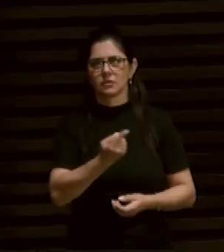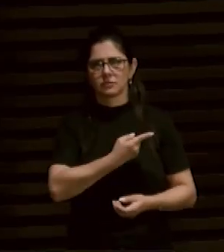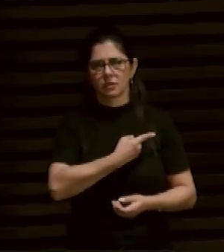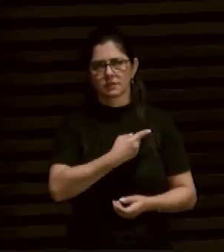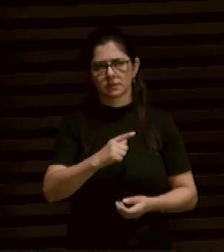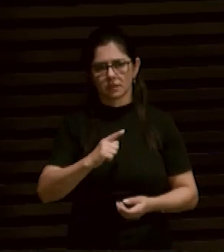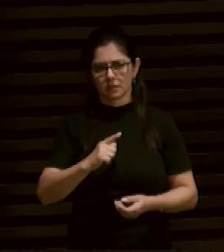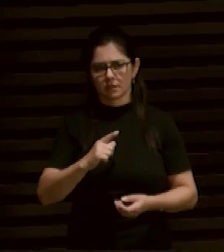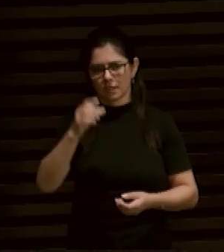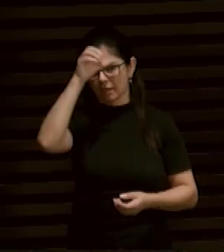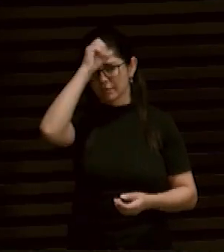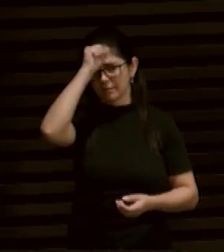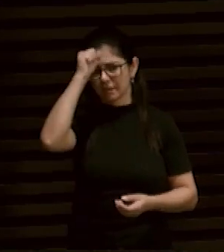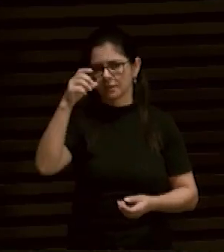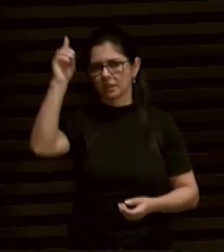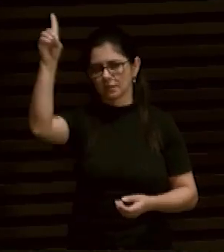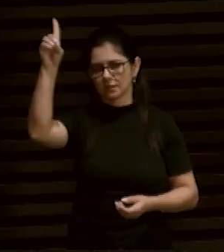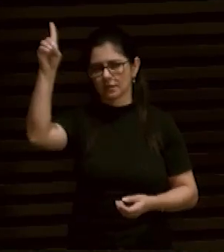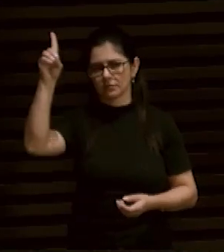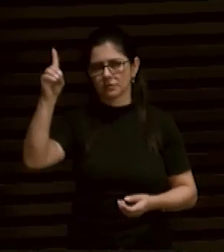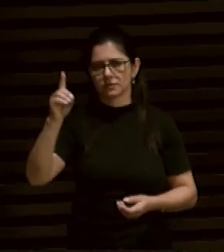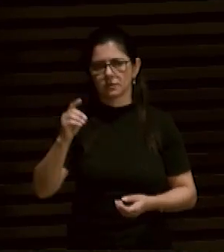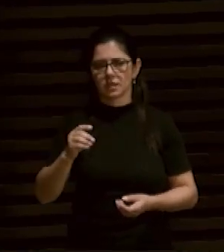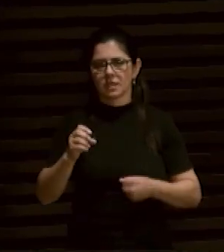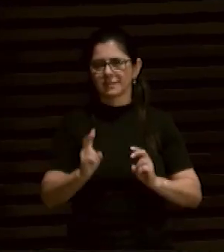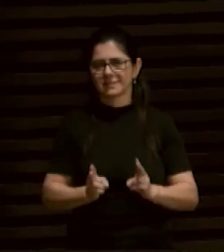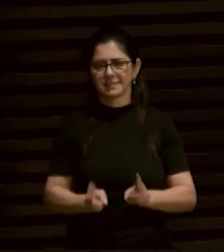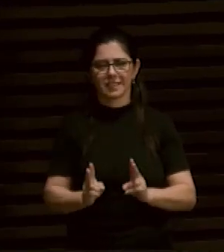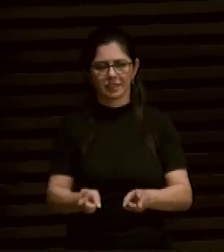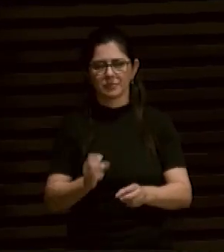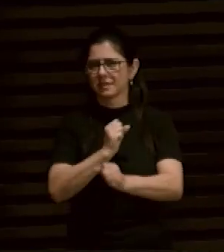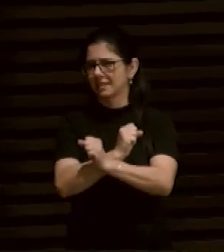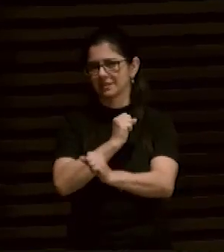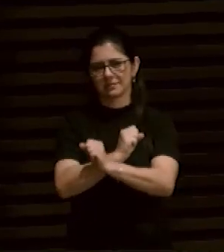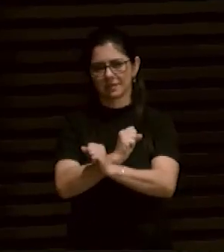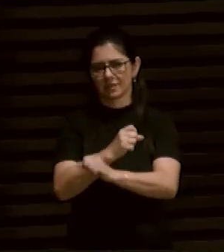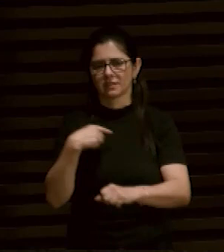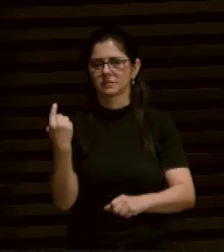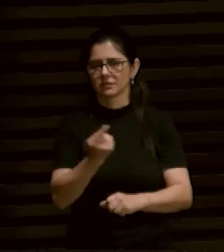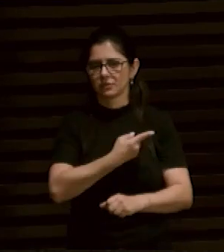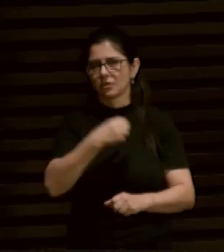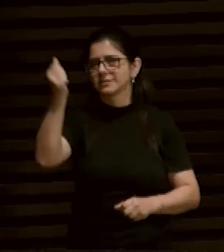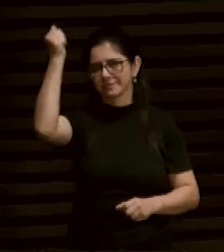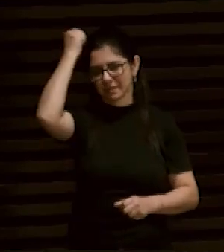de segundas chances, e meus irmãos, glória a Deus por isso. É importante falar que nem sempre Deus dá segundas chances. Anjos